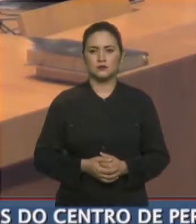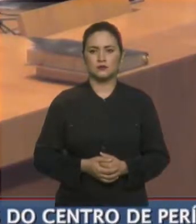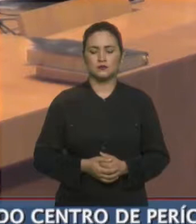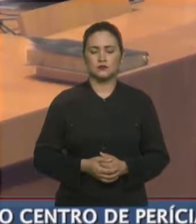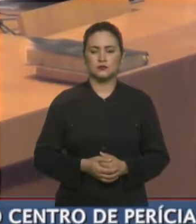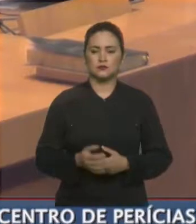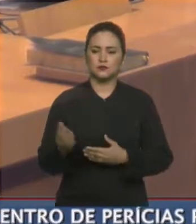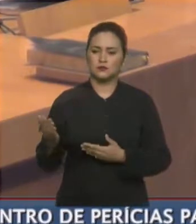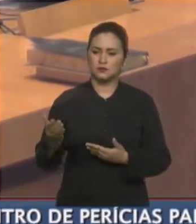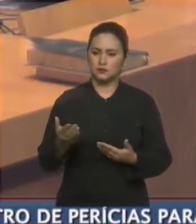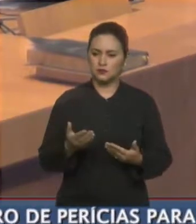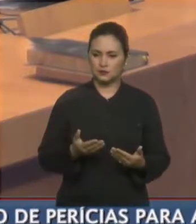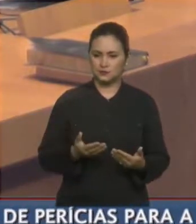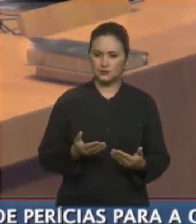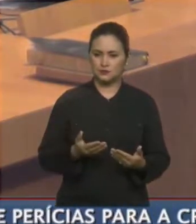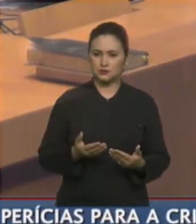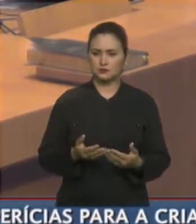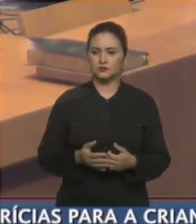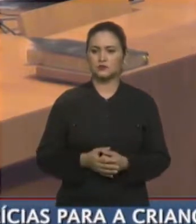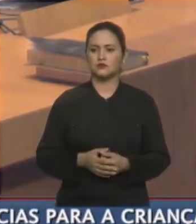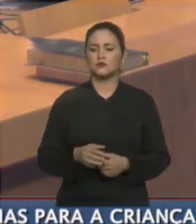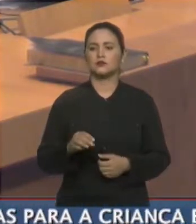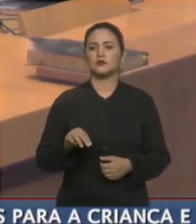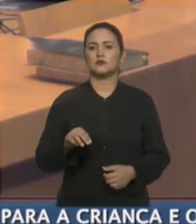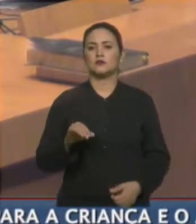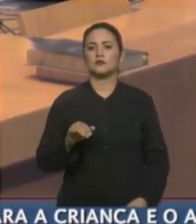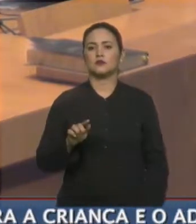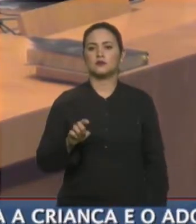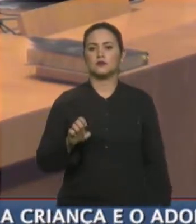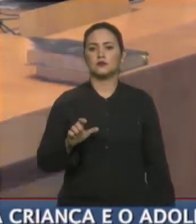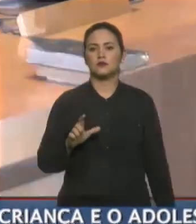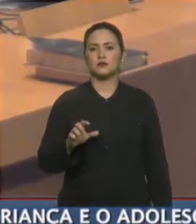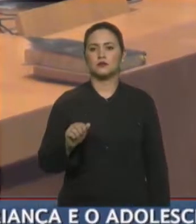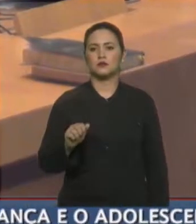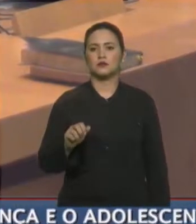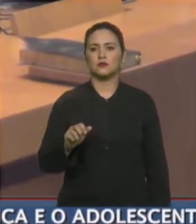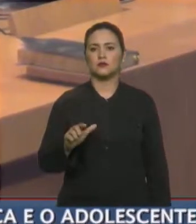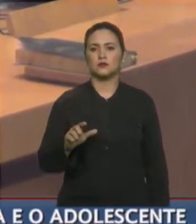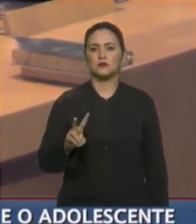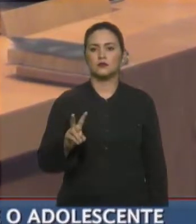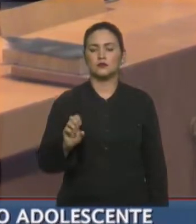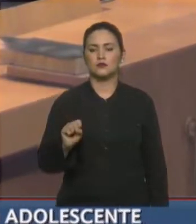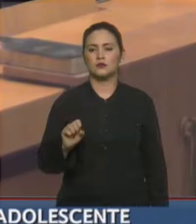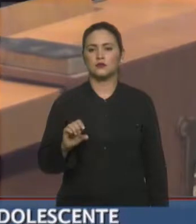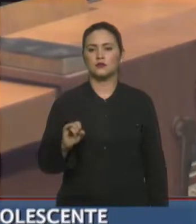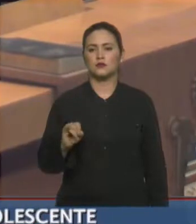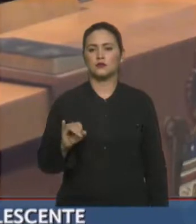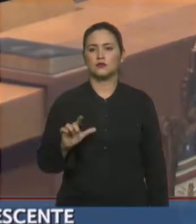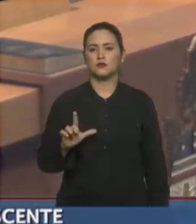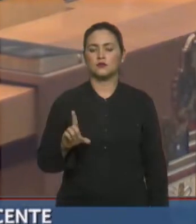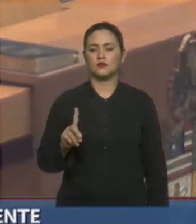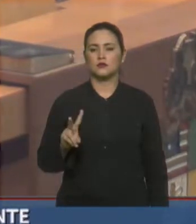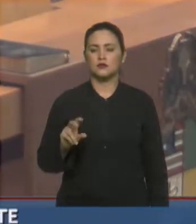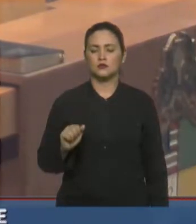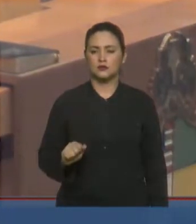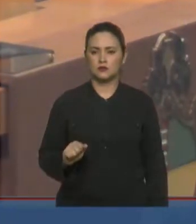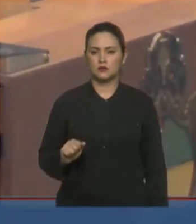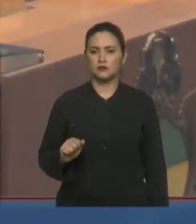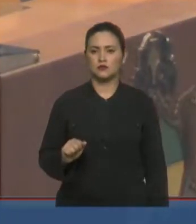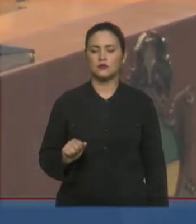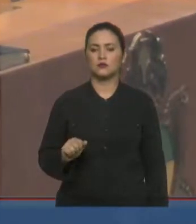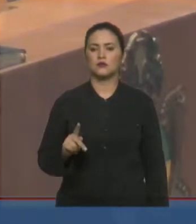Concedo a palavra ao senhor Miguel Alves da Silva, perito criminal e superintendente do